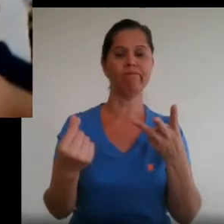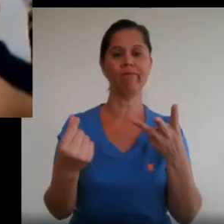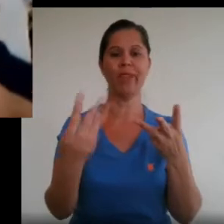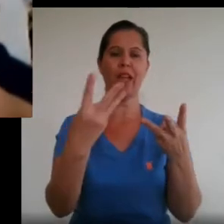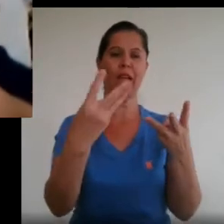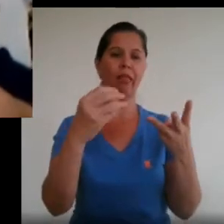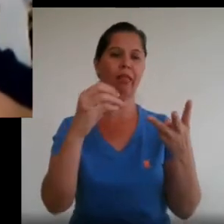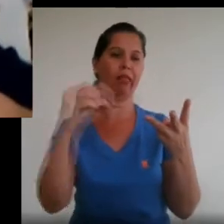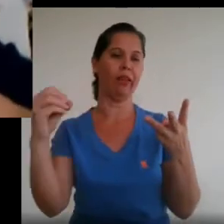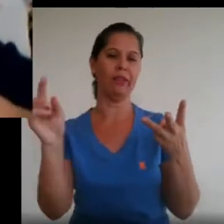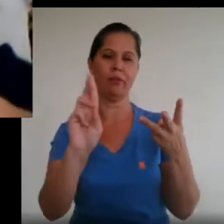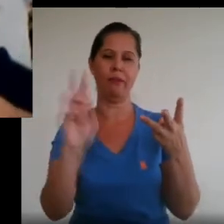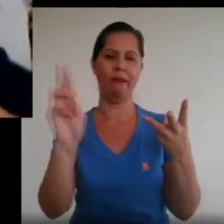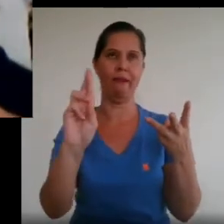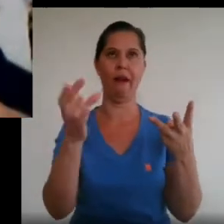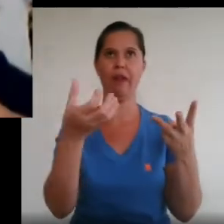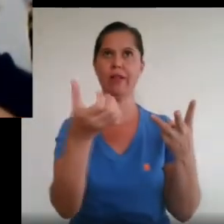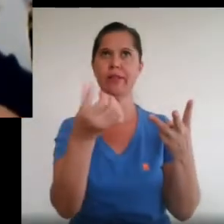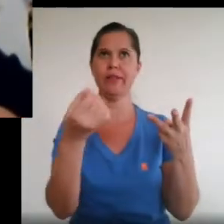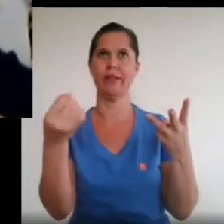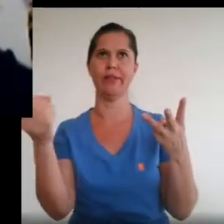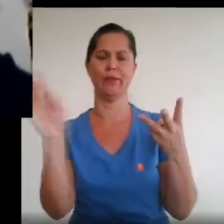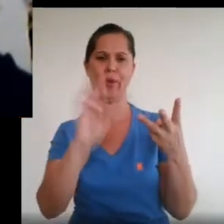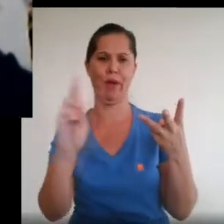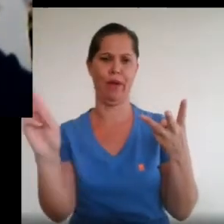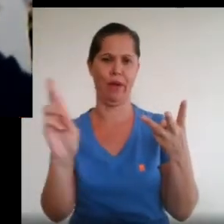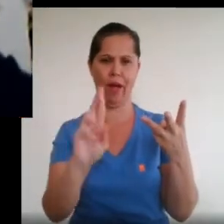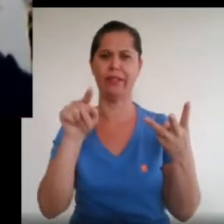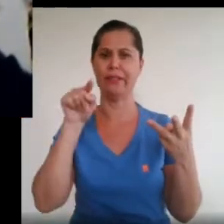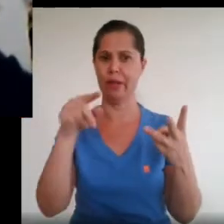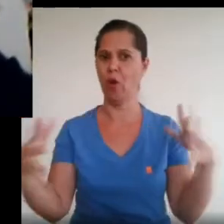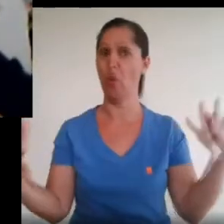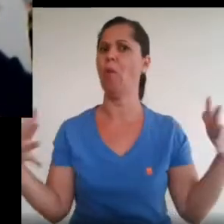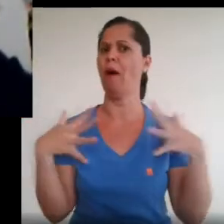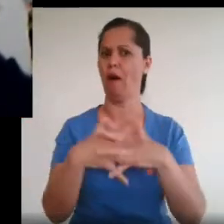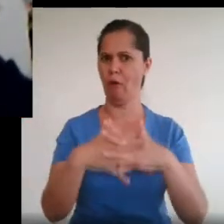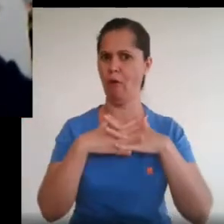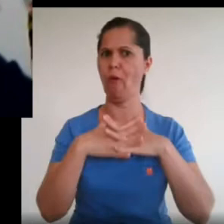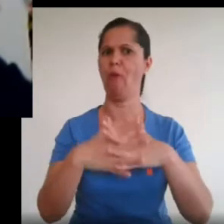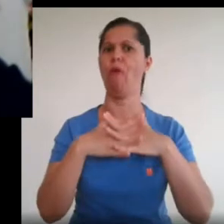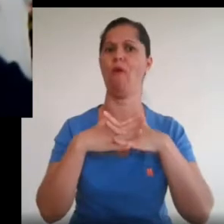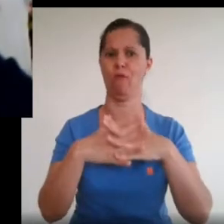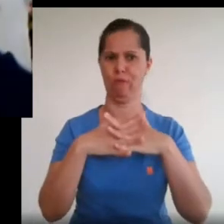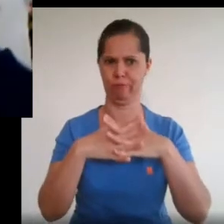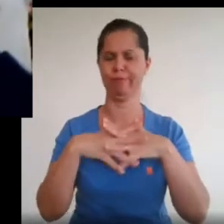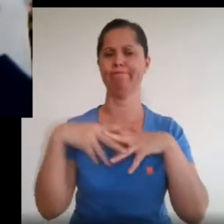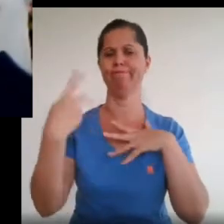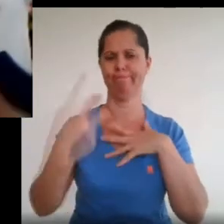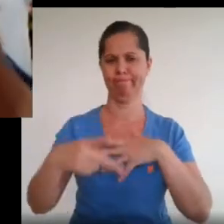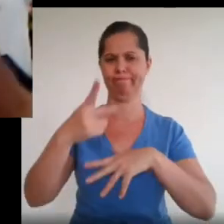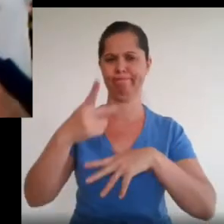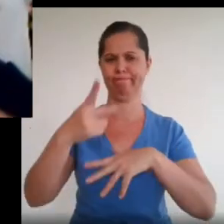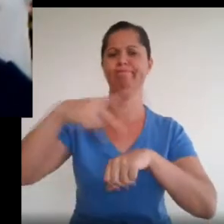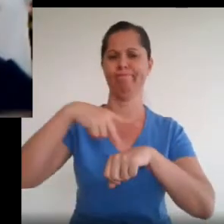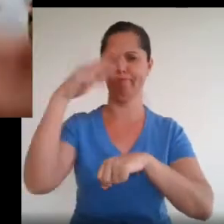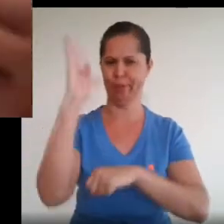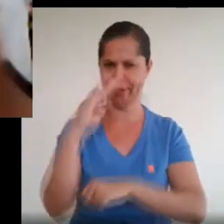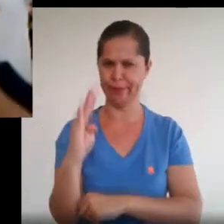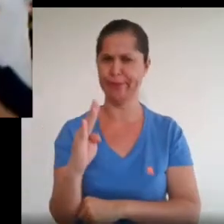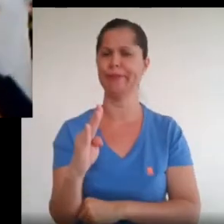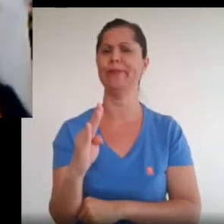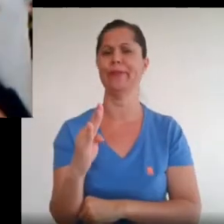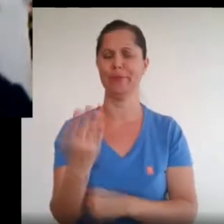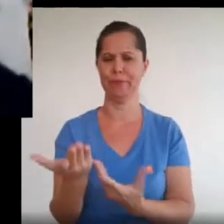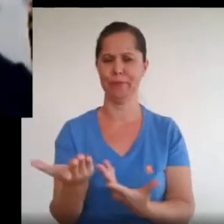os 300, 600 reais aí, que foi uma confusão nesse país, né? Então, ciências